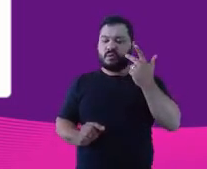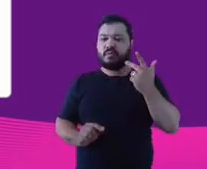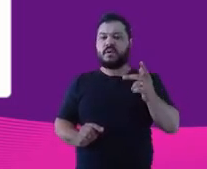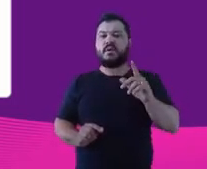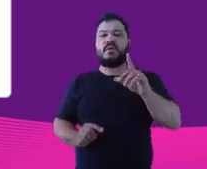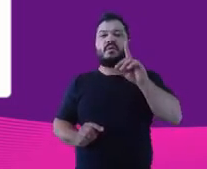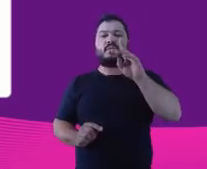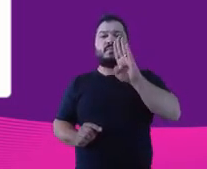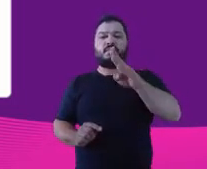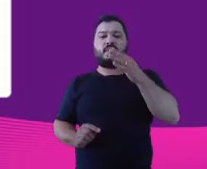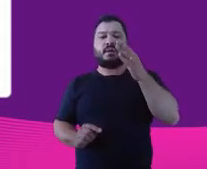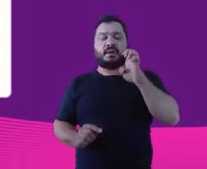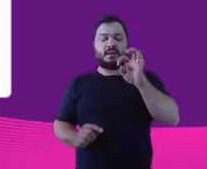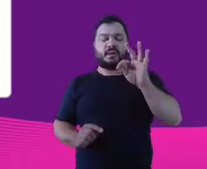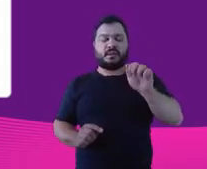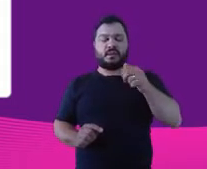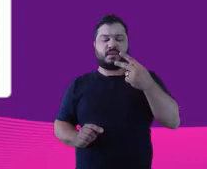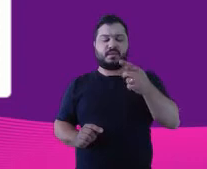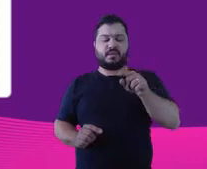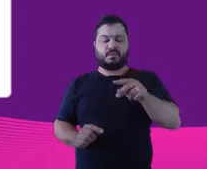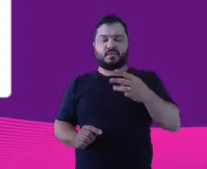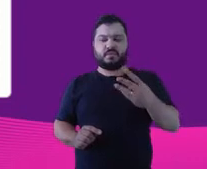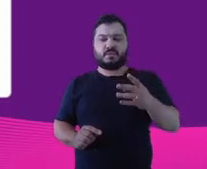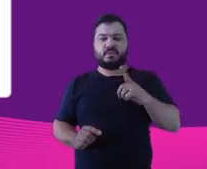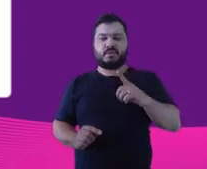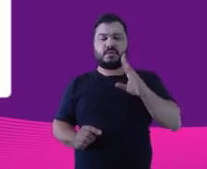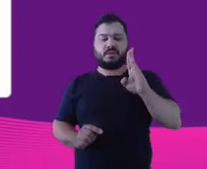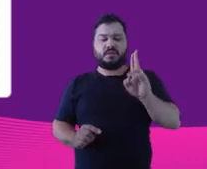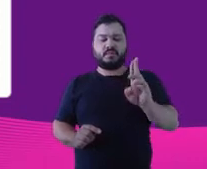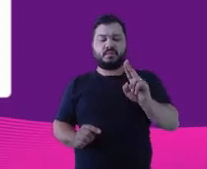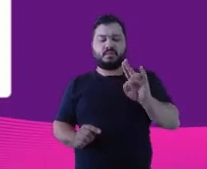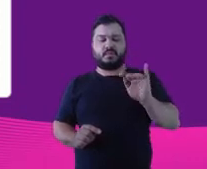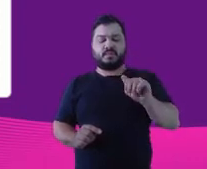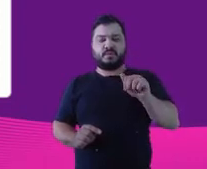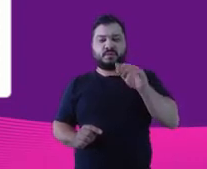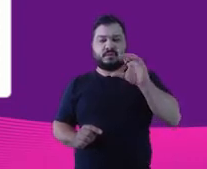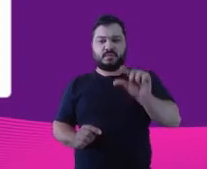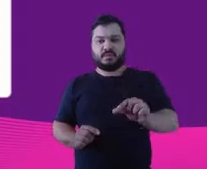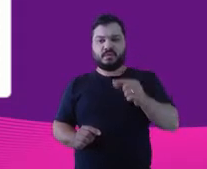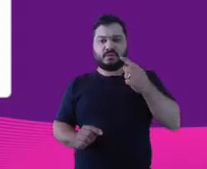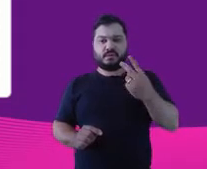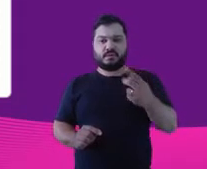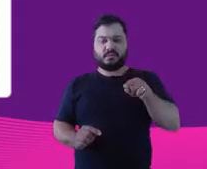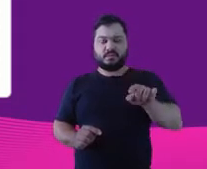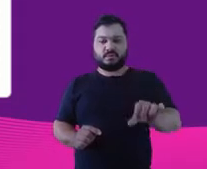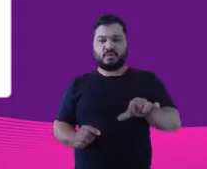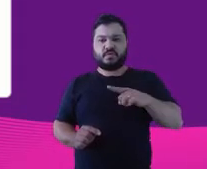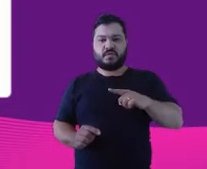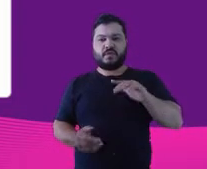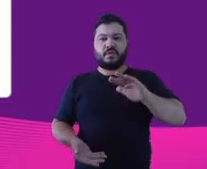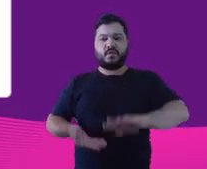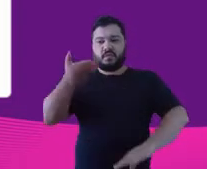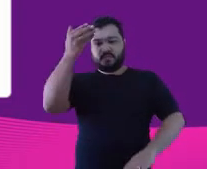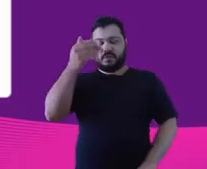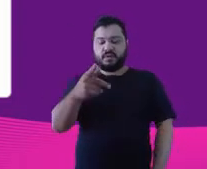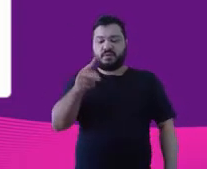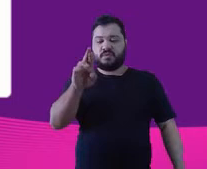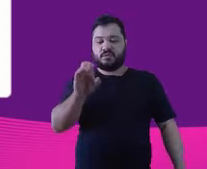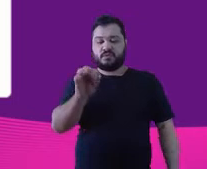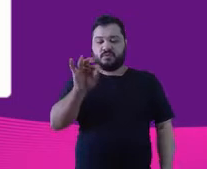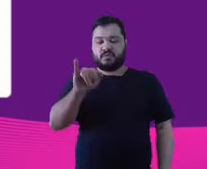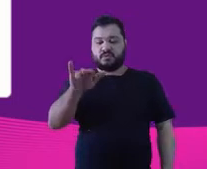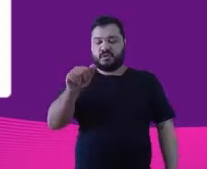de 3,3, com uma albumina baixa de 2,9, tinha um pico de proteína em gama de